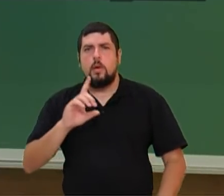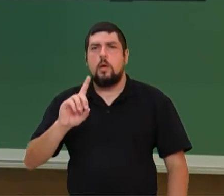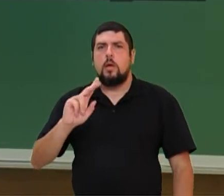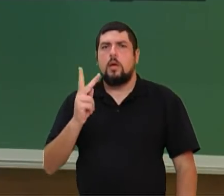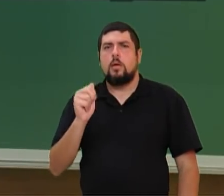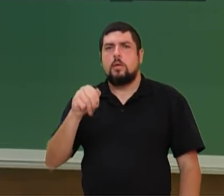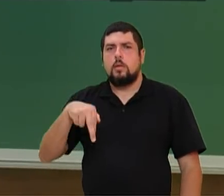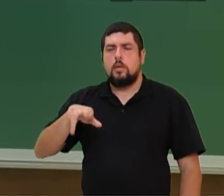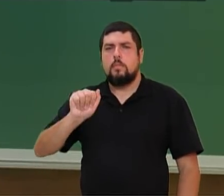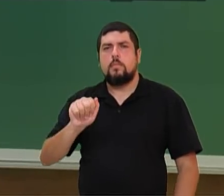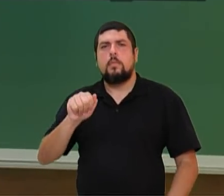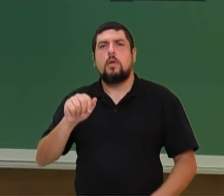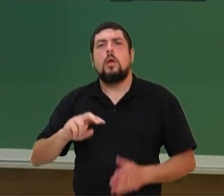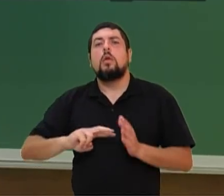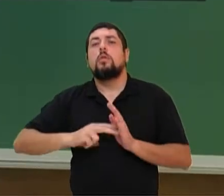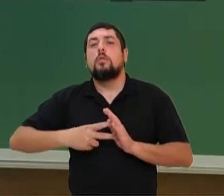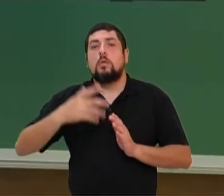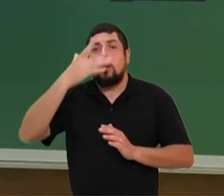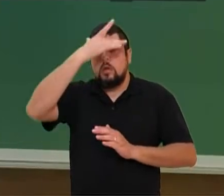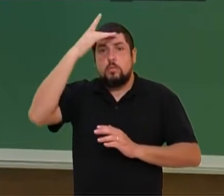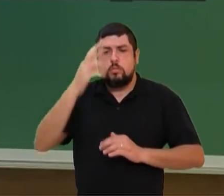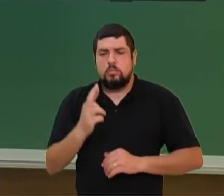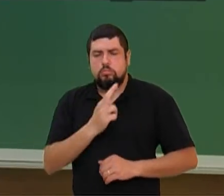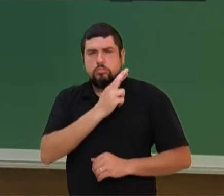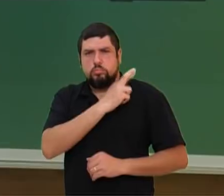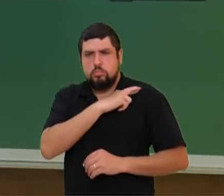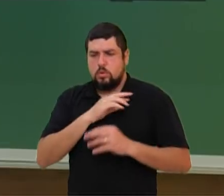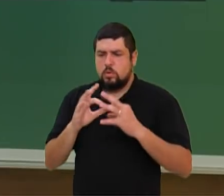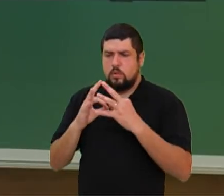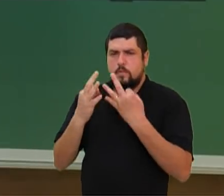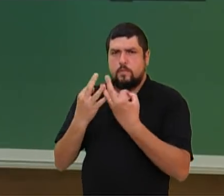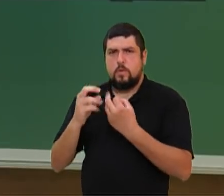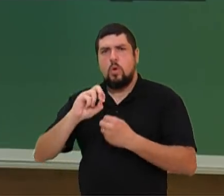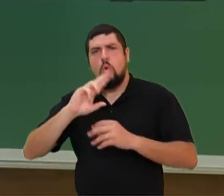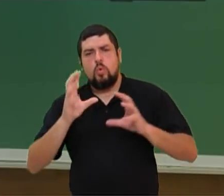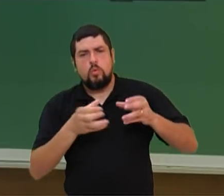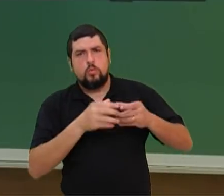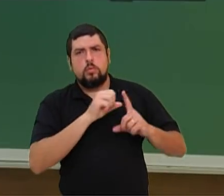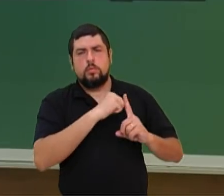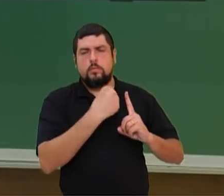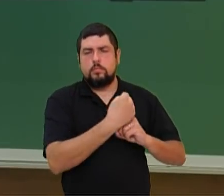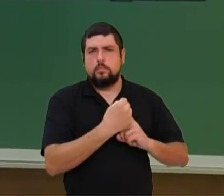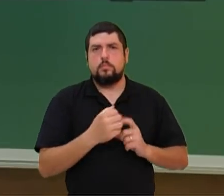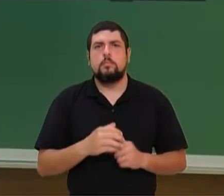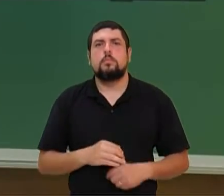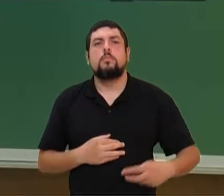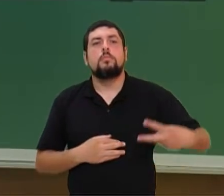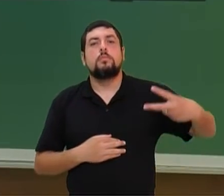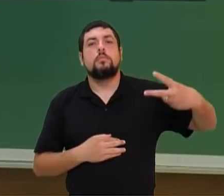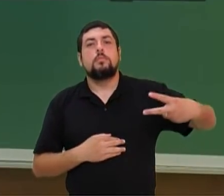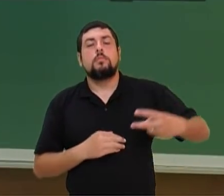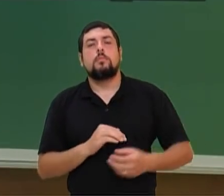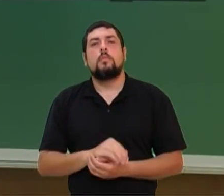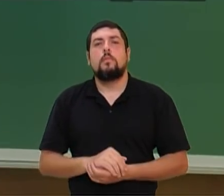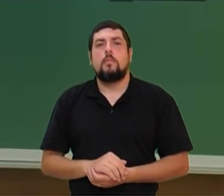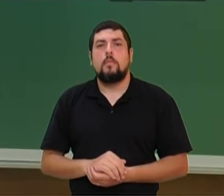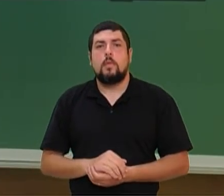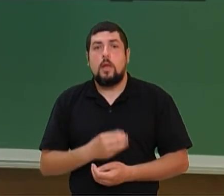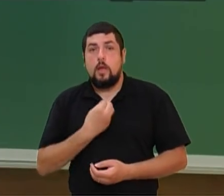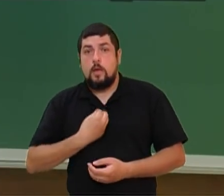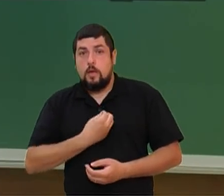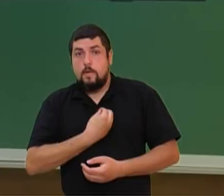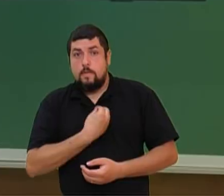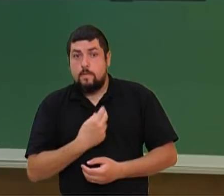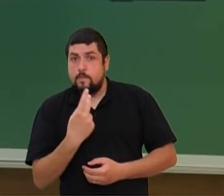pessoas têm responsabilidades com a família ou o grupo social. Segunda alternativa, a vida de Buda é